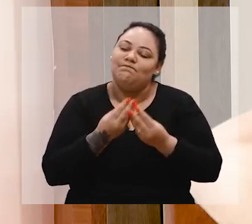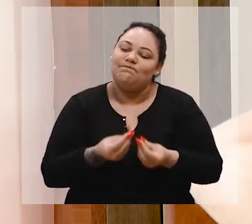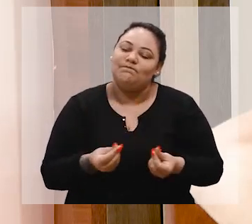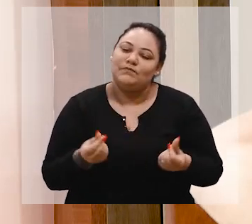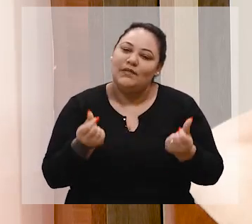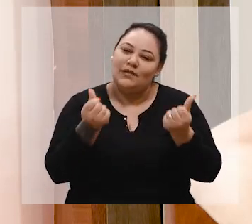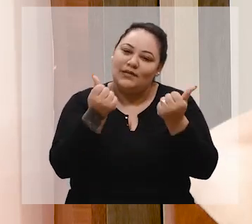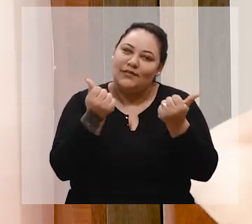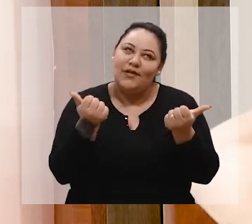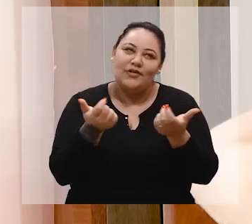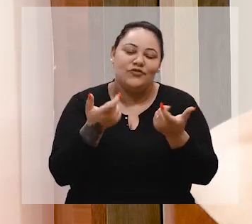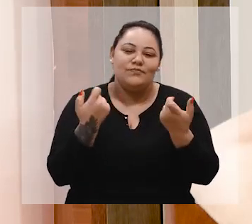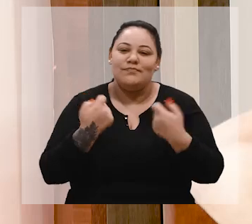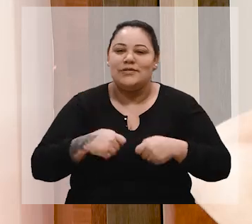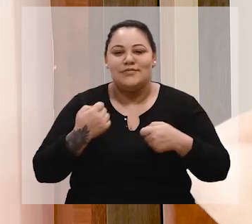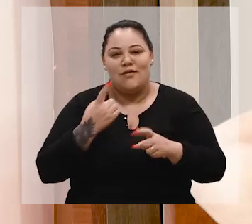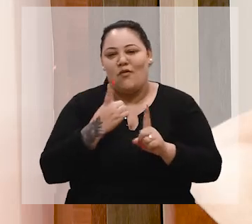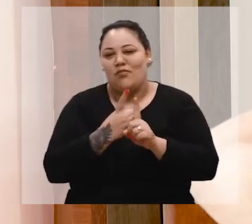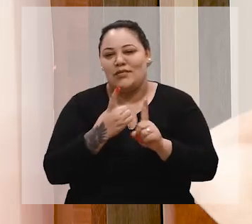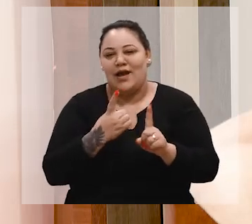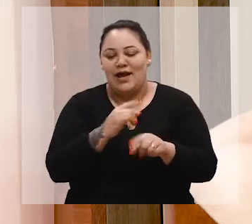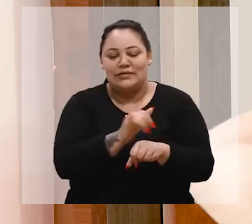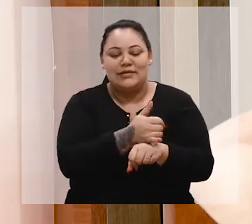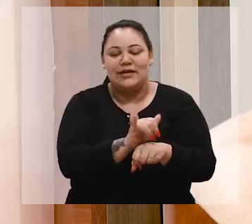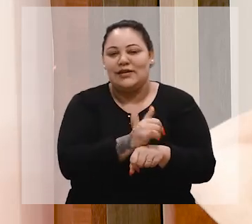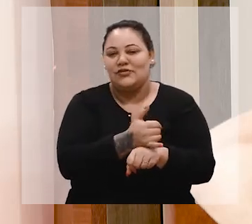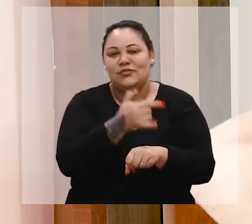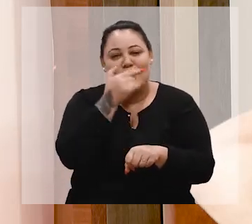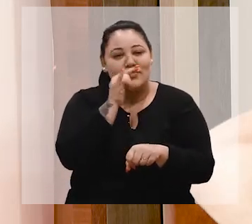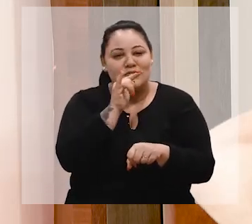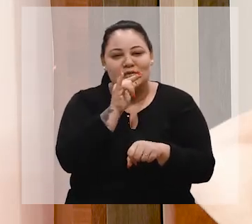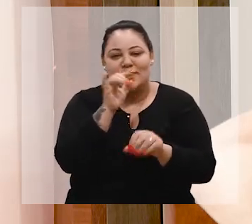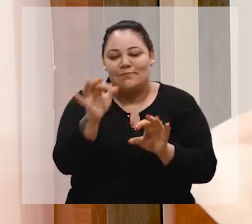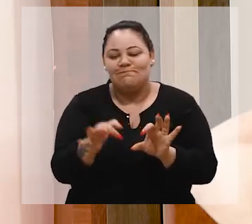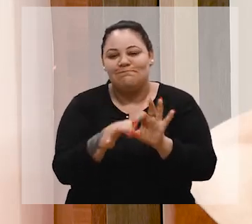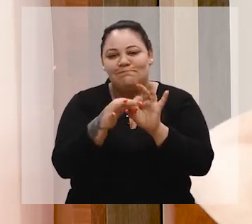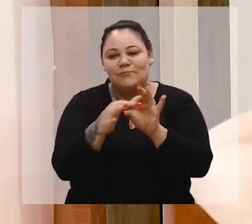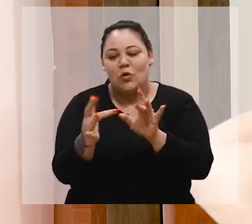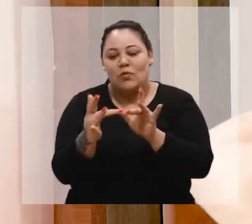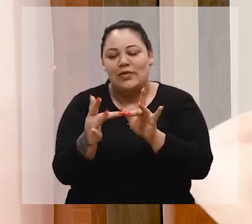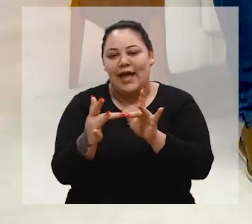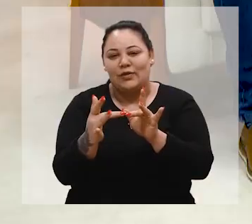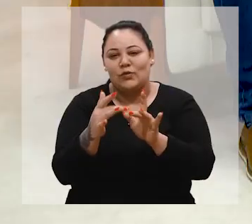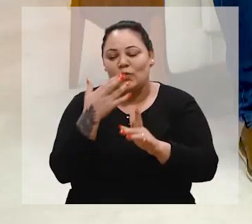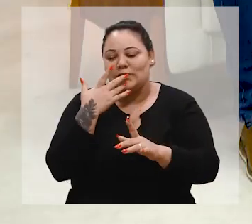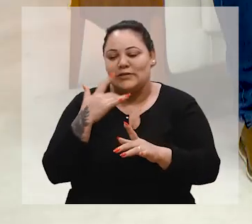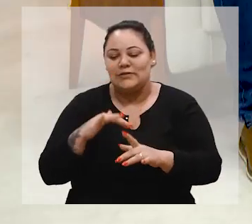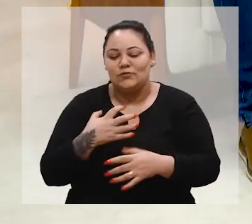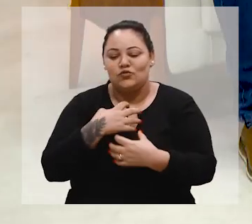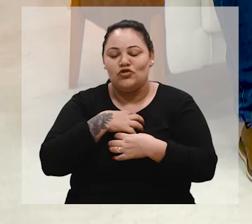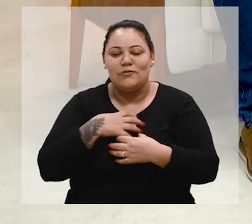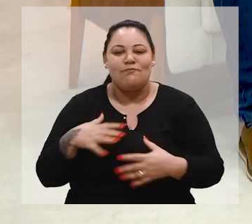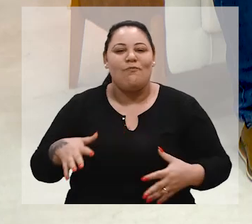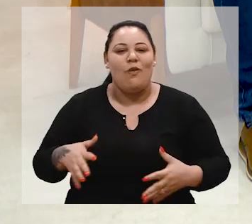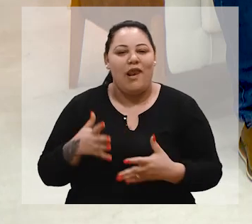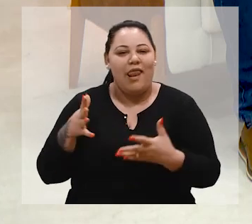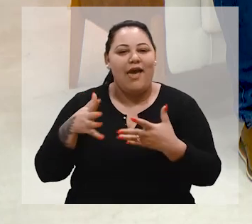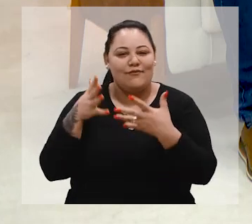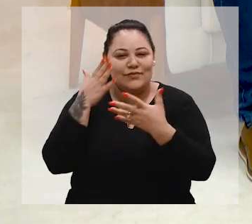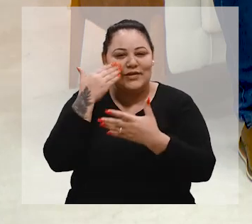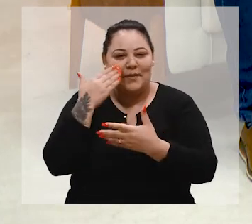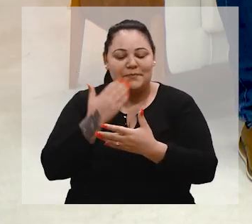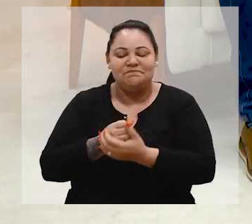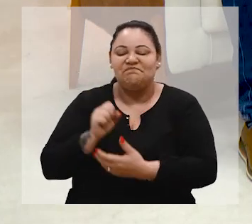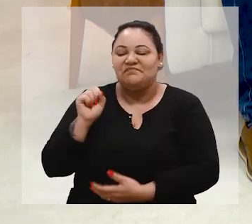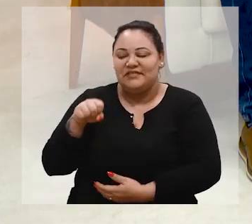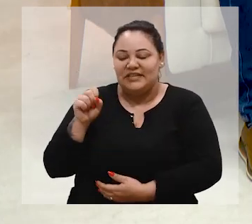gente precisa achar uma forma de falar com esse público mais num sentido mais leve. Exato. Eu